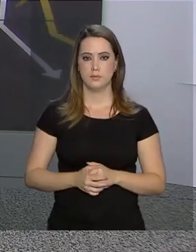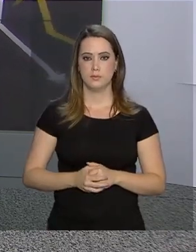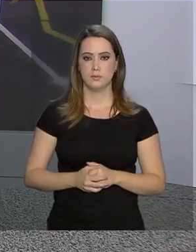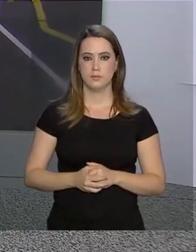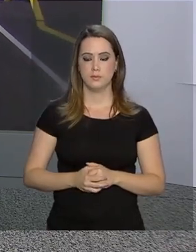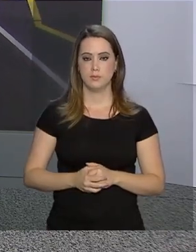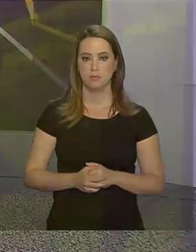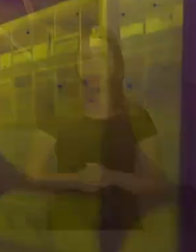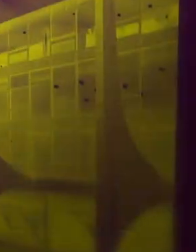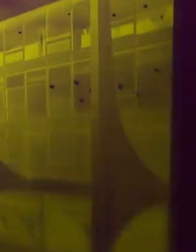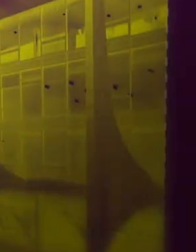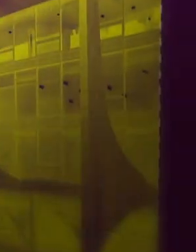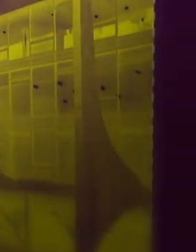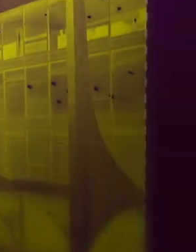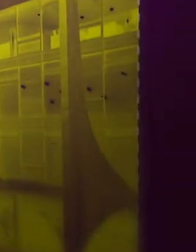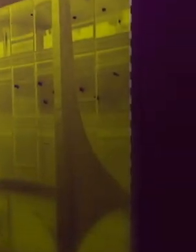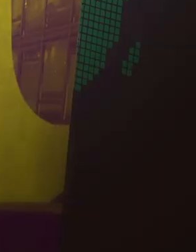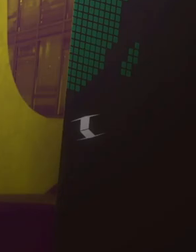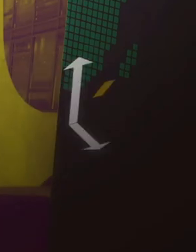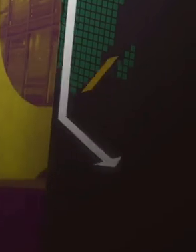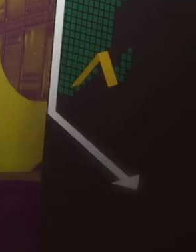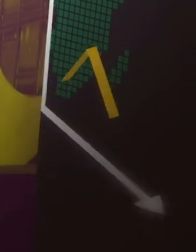Federal e